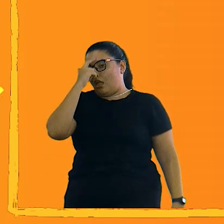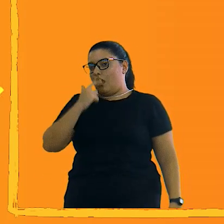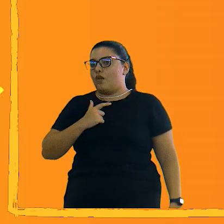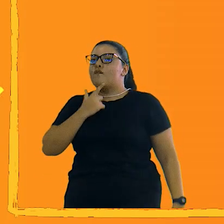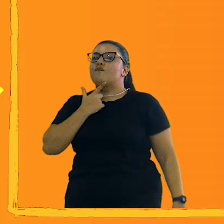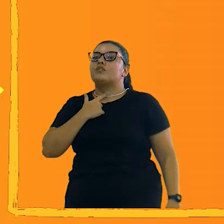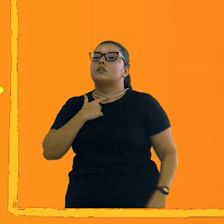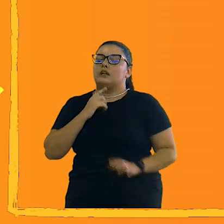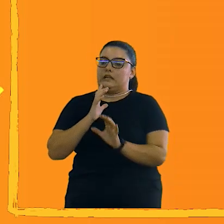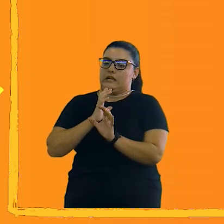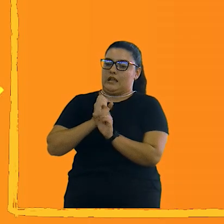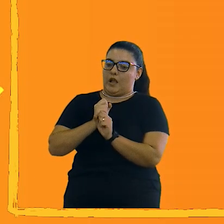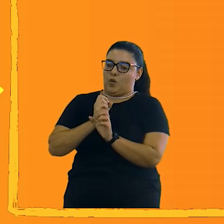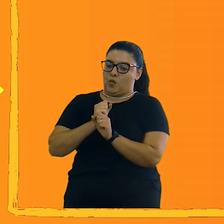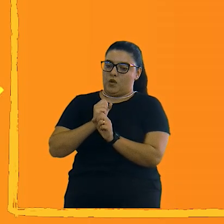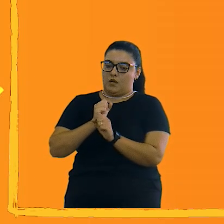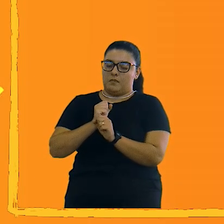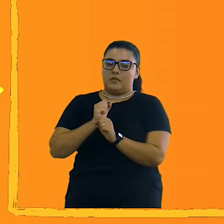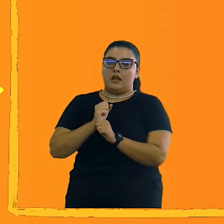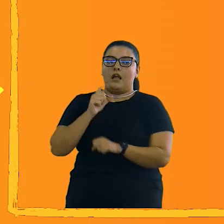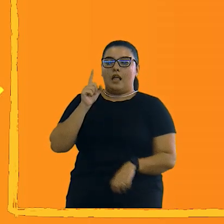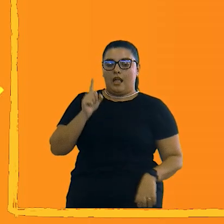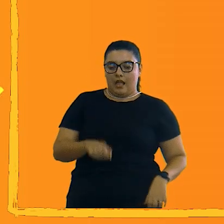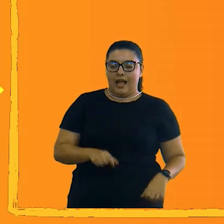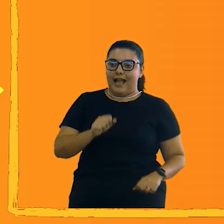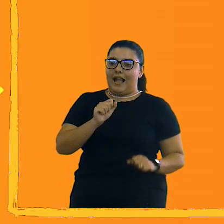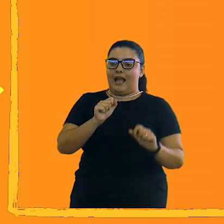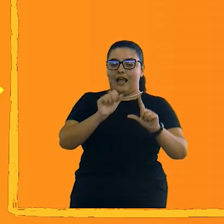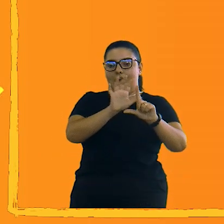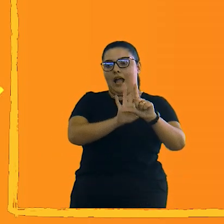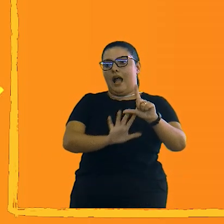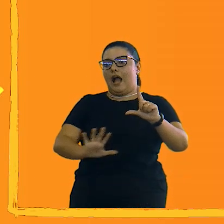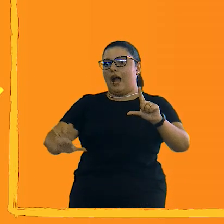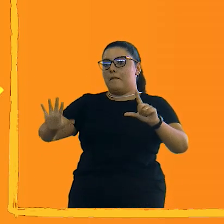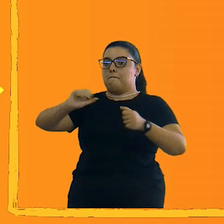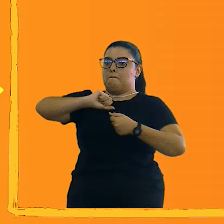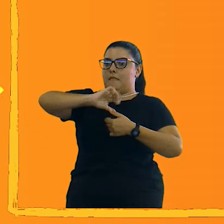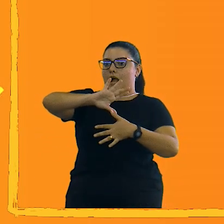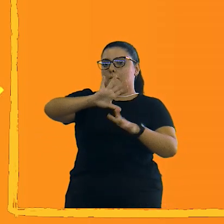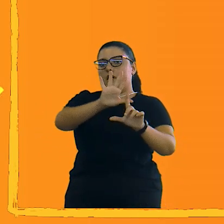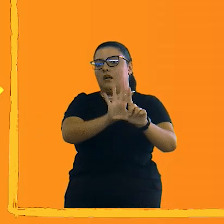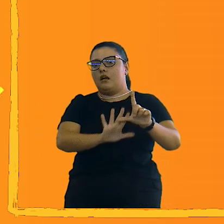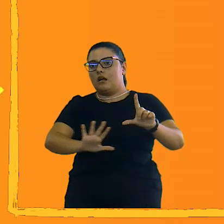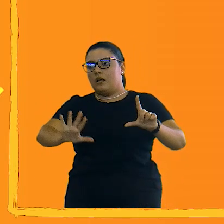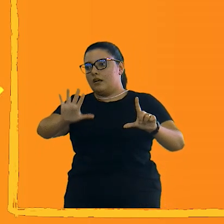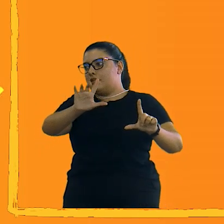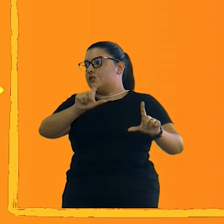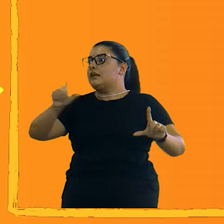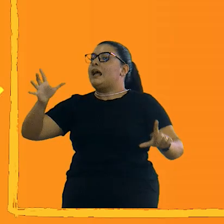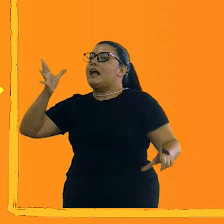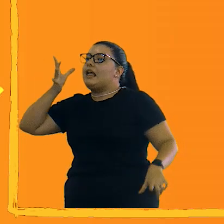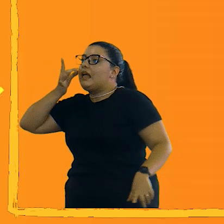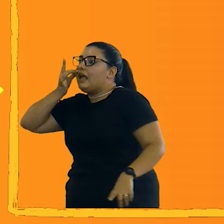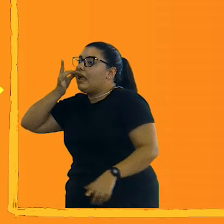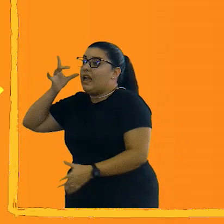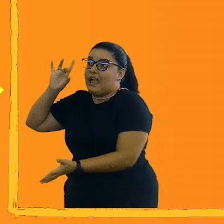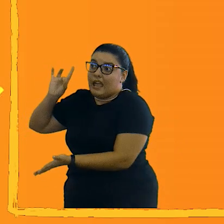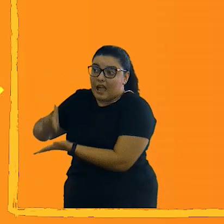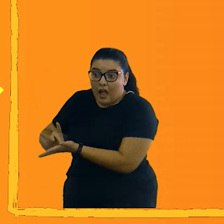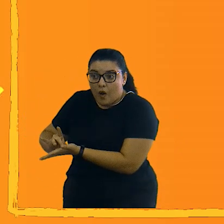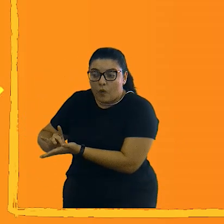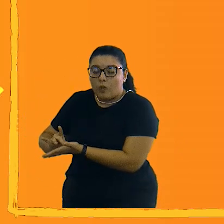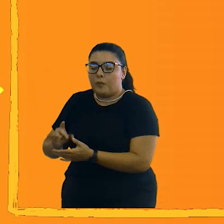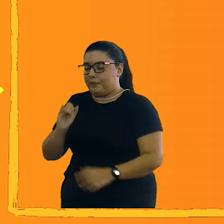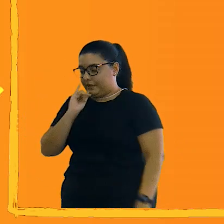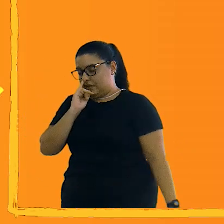escala entre uma área no mapa e uma área real